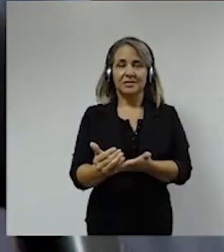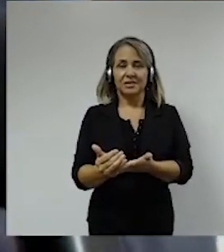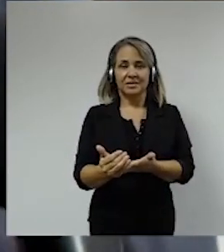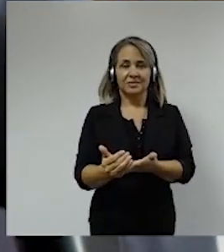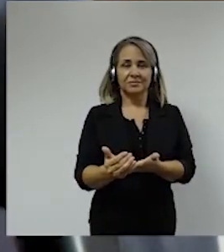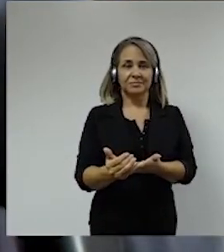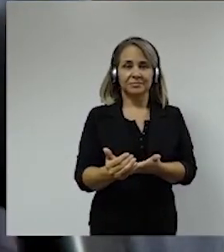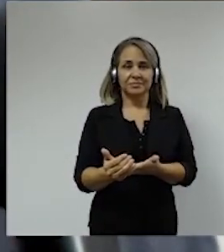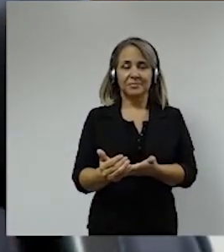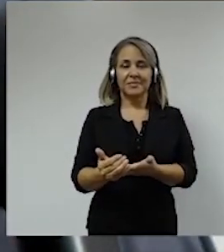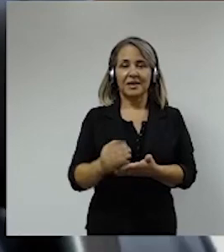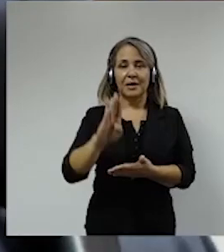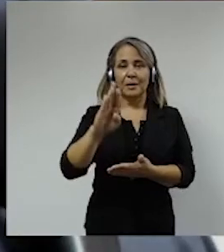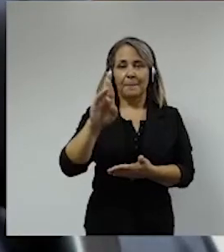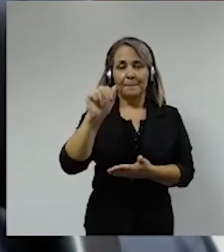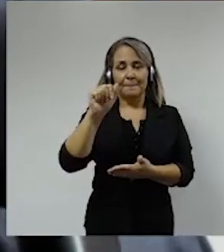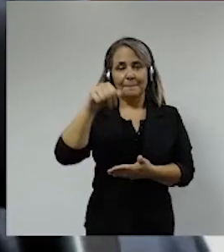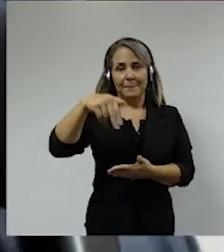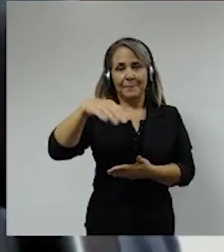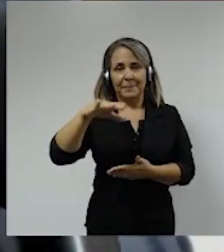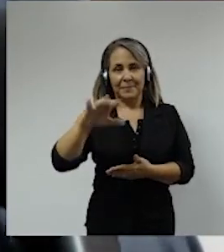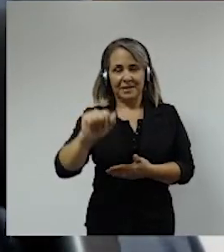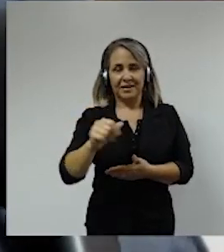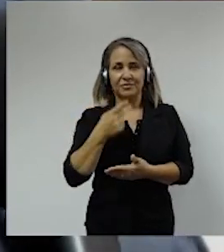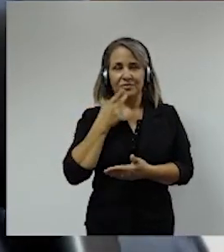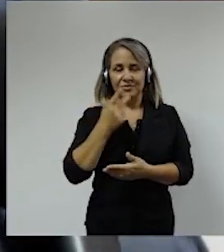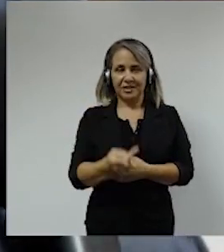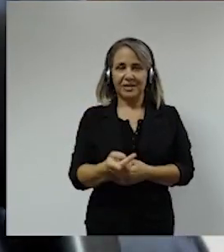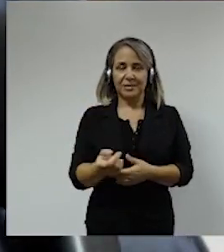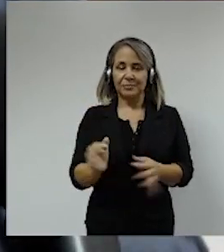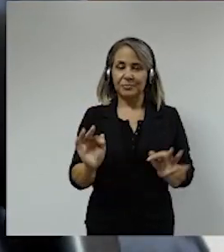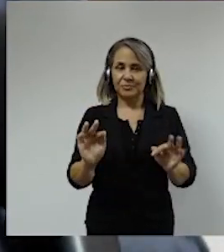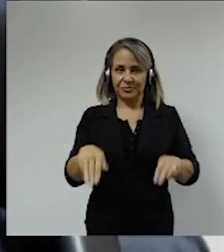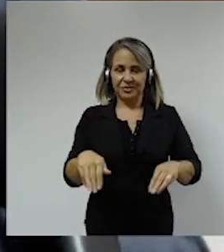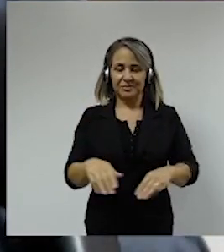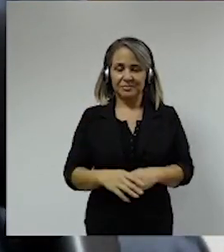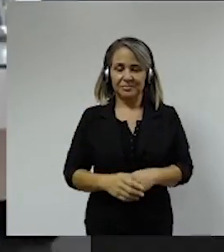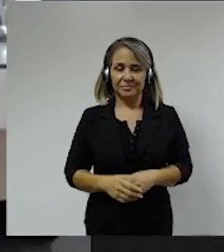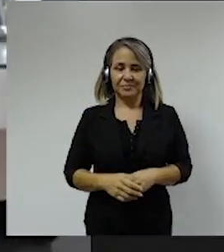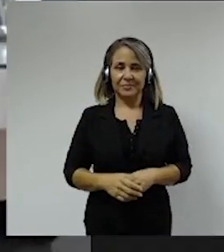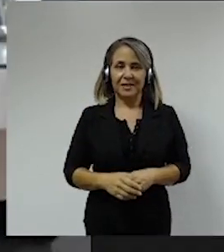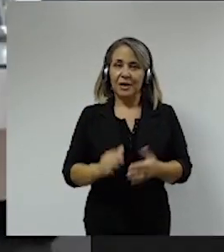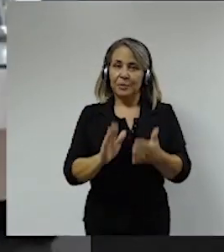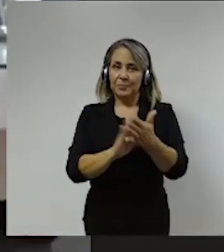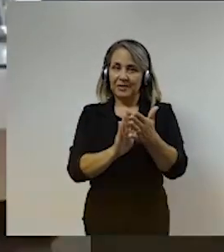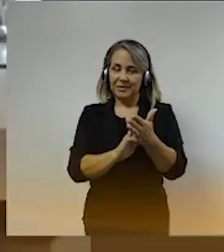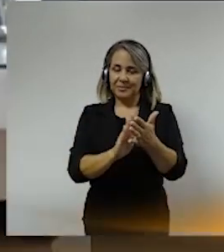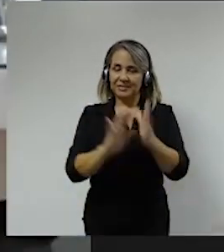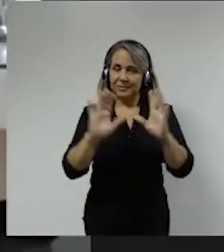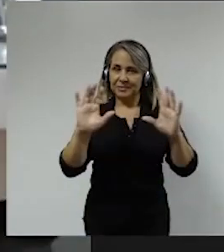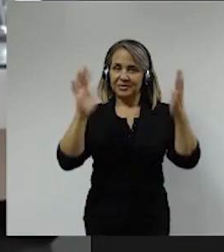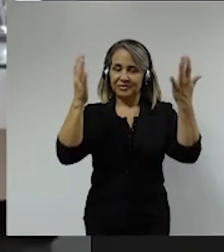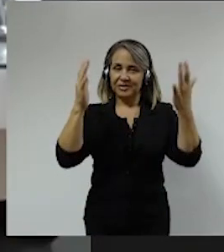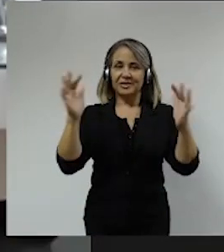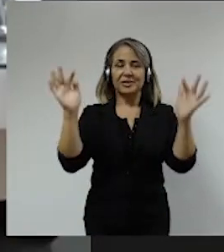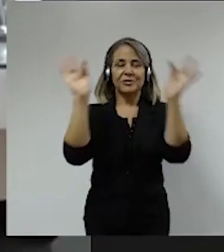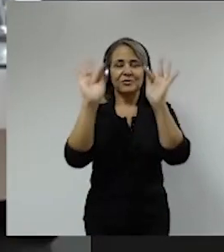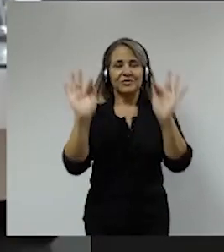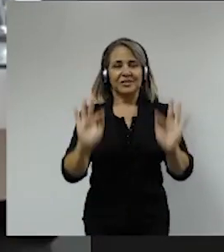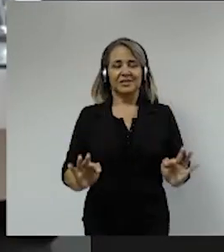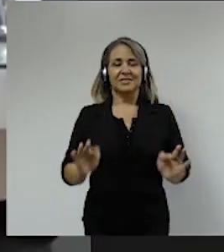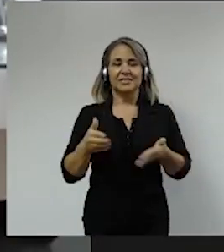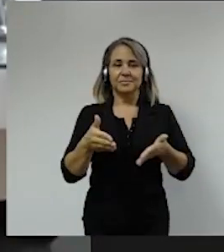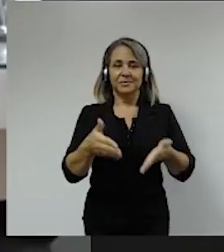ordem agora. Doutora Branca, por favor, suas considerações finais. Quero parabenizar pelo evento, estou muito feliz em